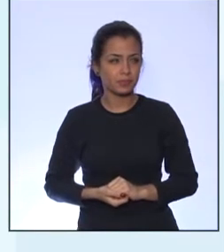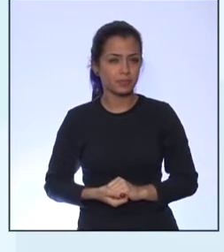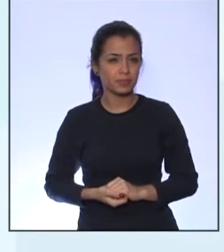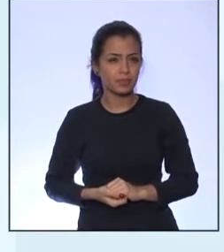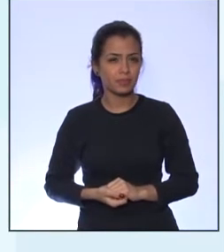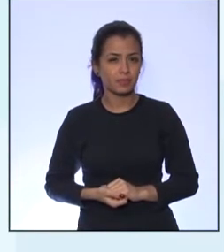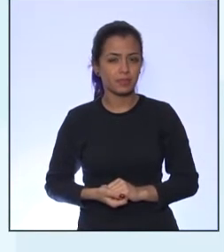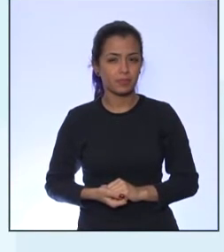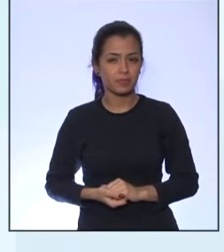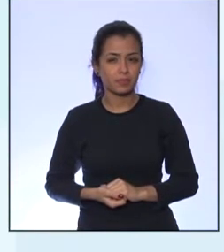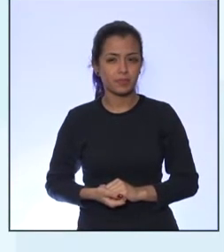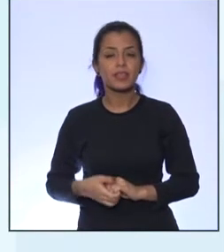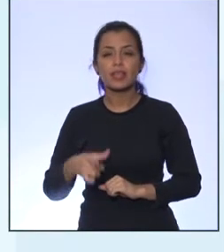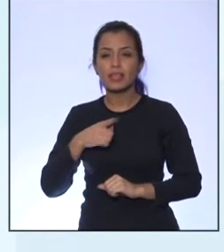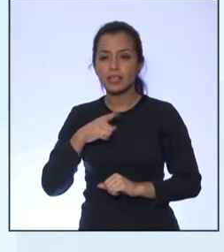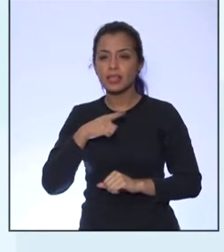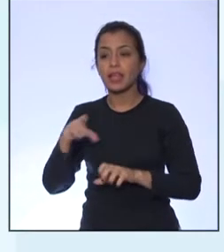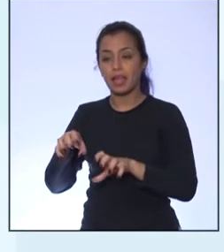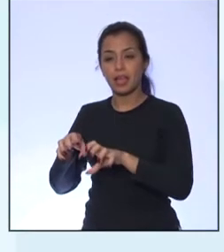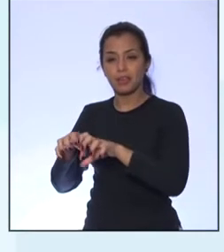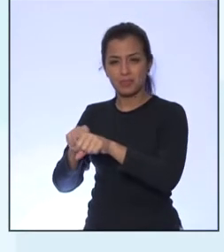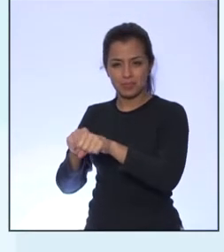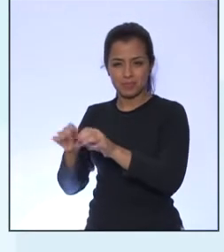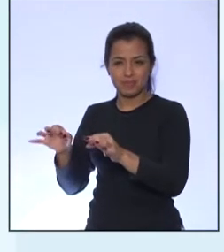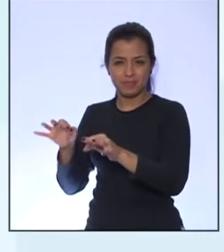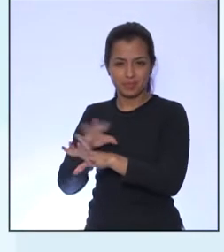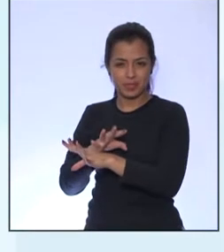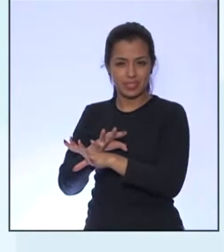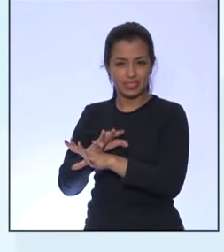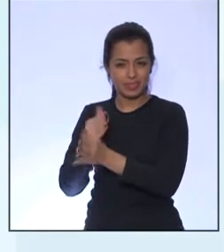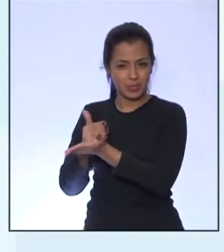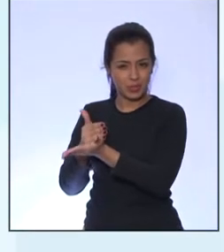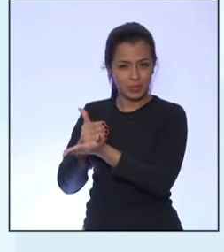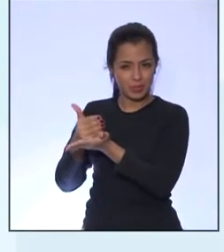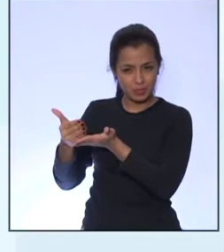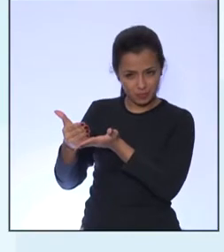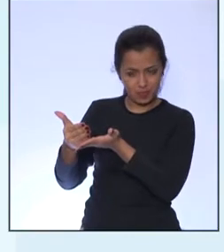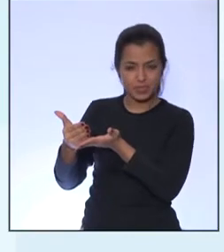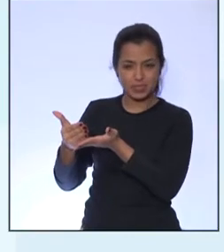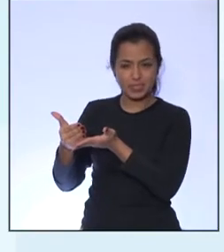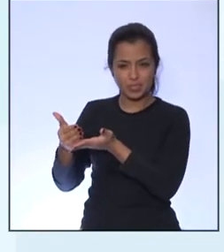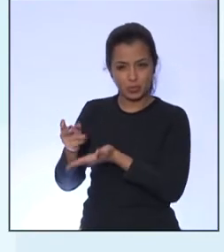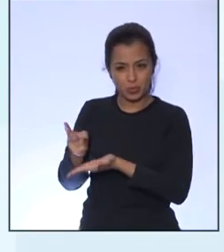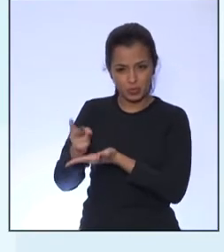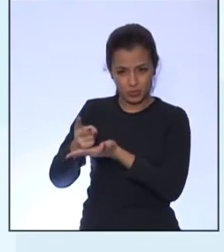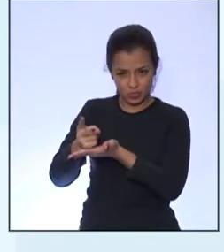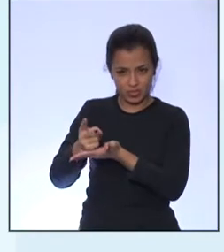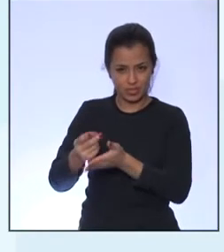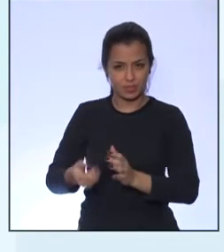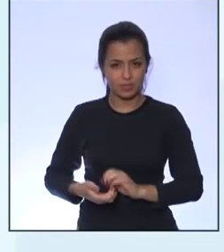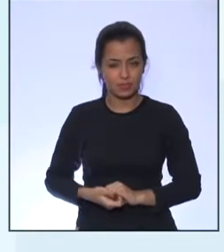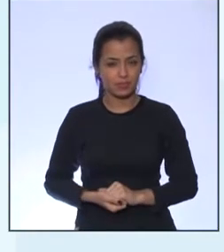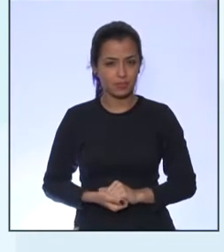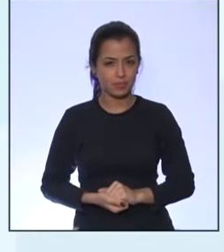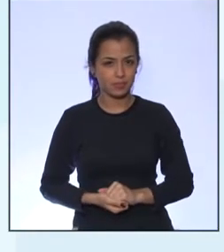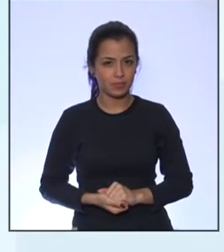postos lá na formação inicial, que nós reafirmamos na formação continuada.